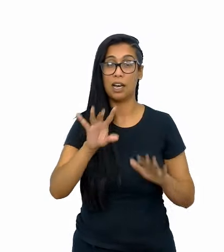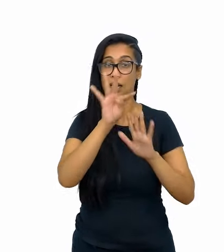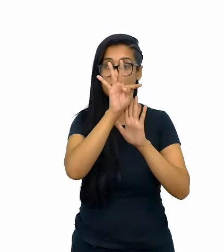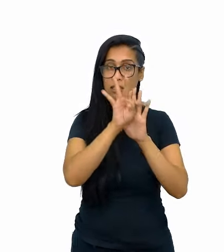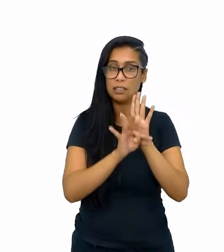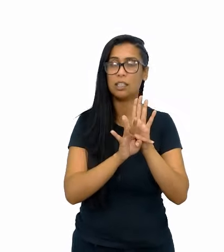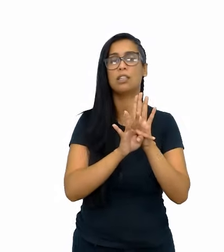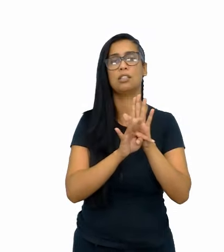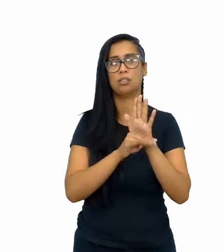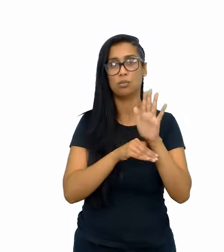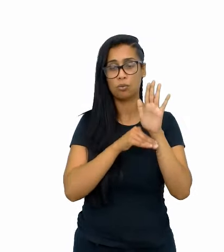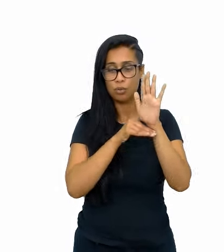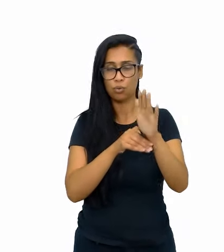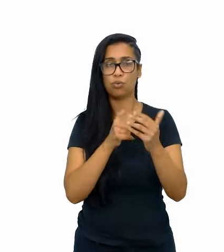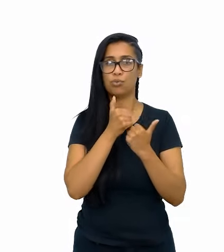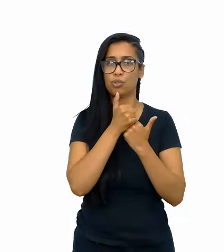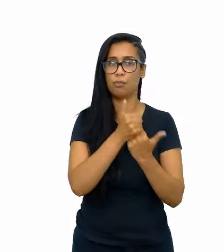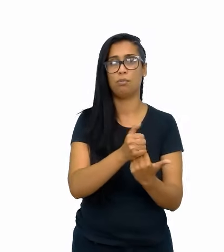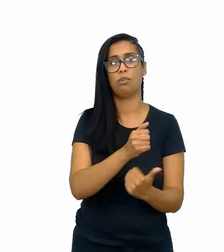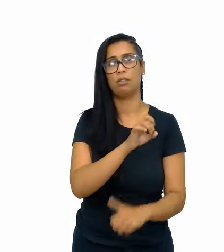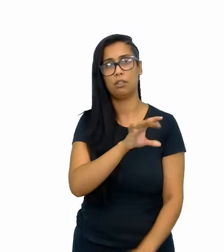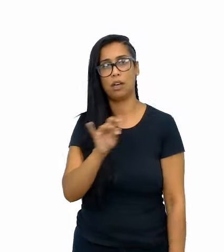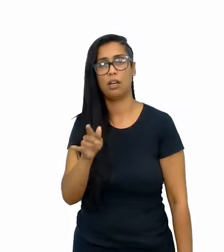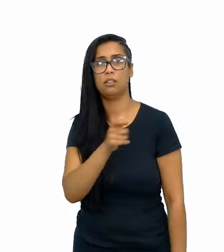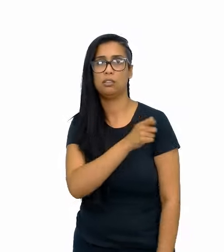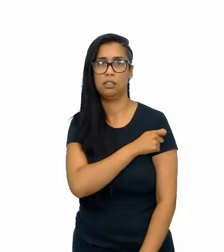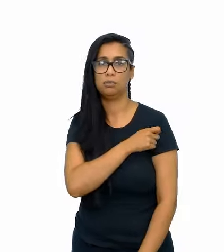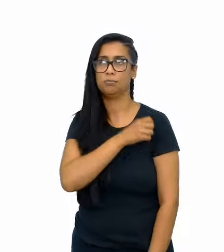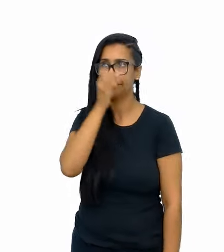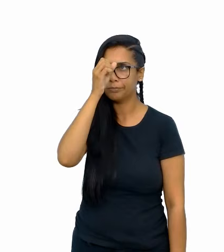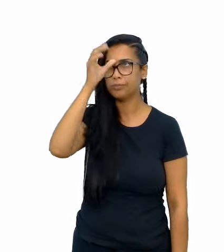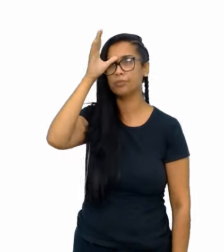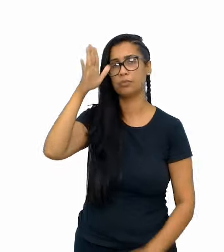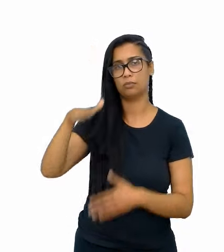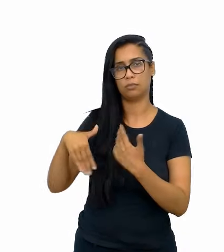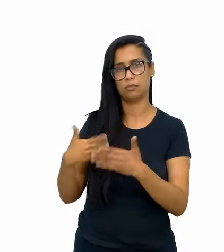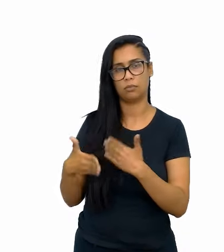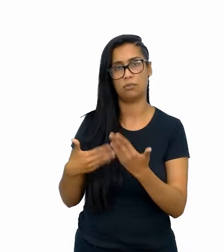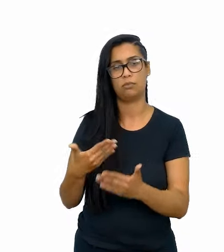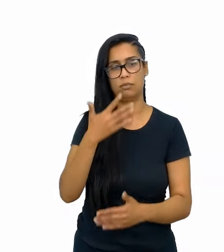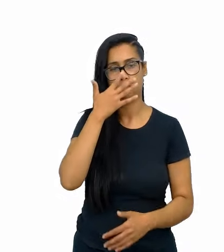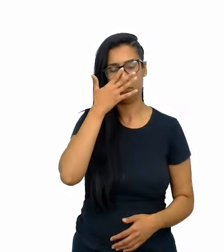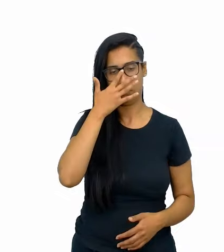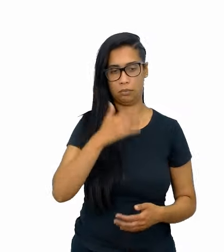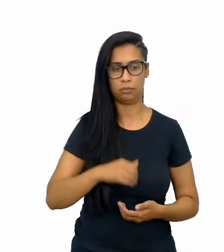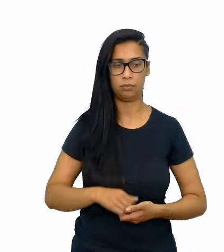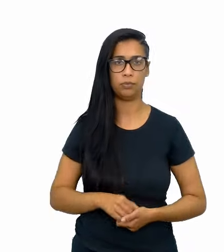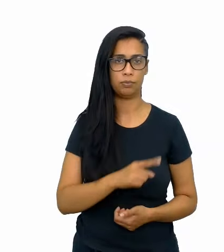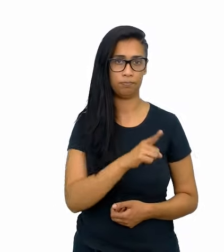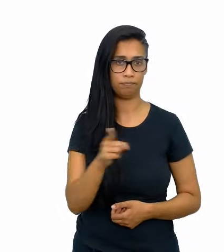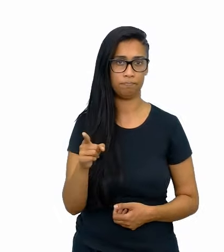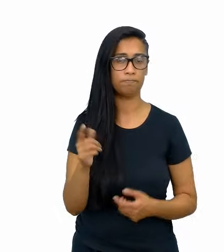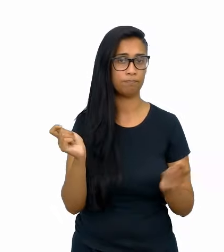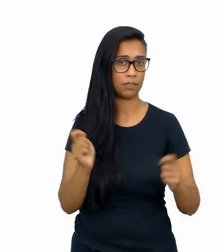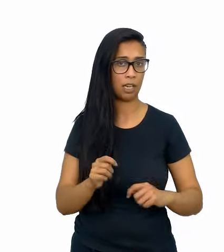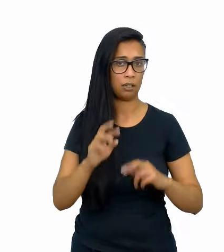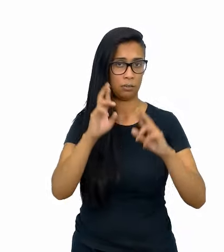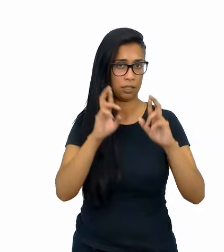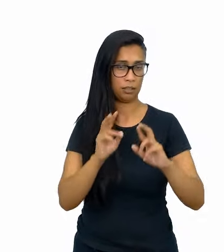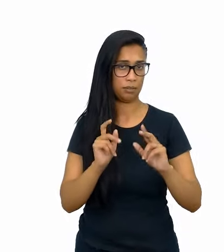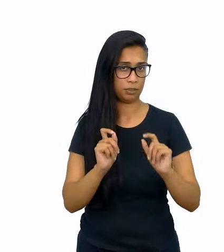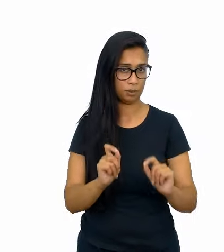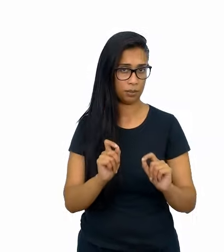Que é estabelecida para eles, né? O eixo condutor da sequência, como vocês vão observar, são os